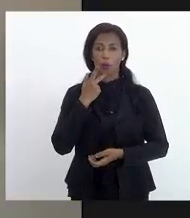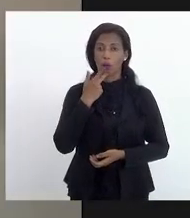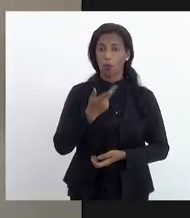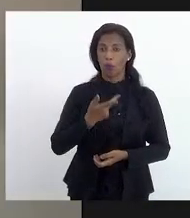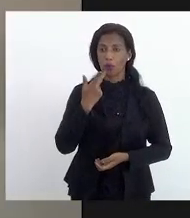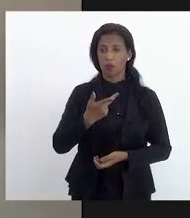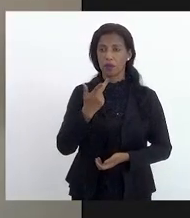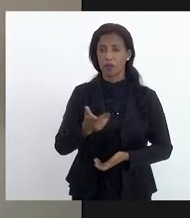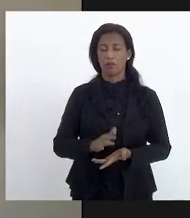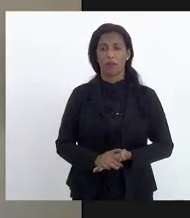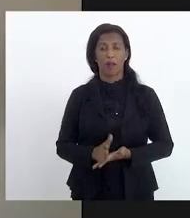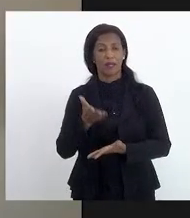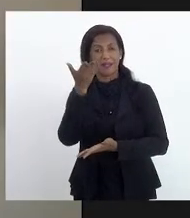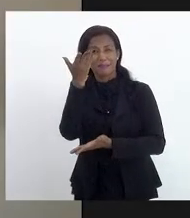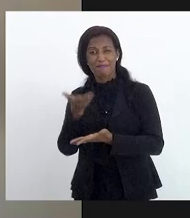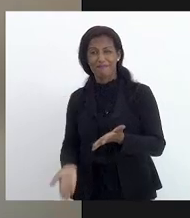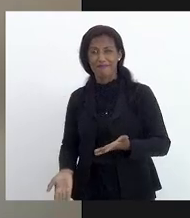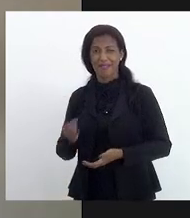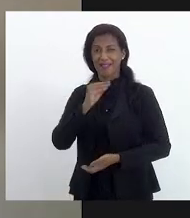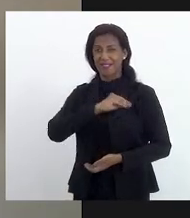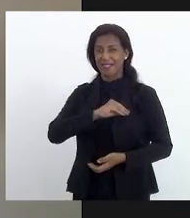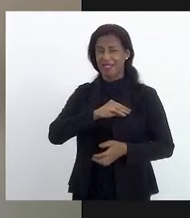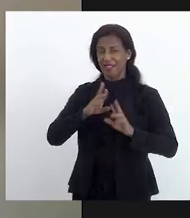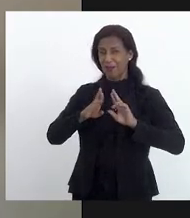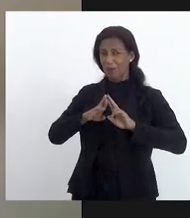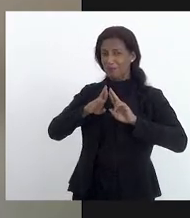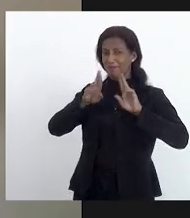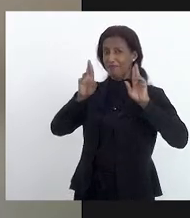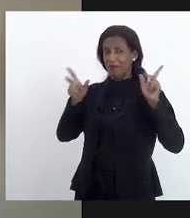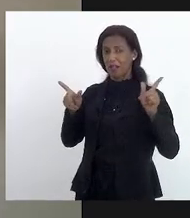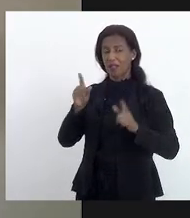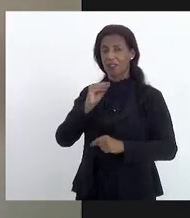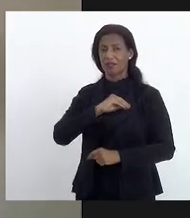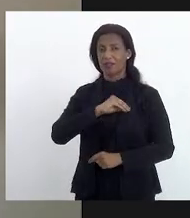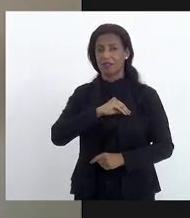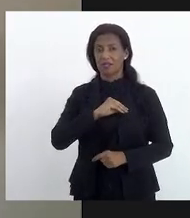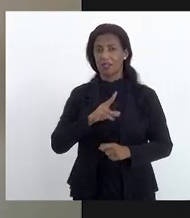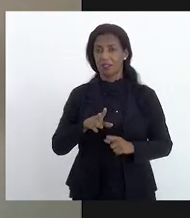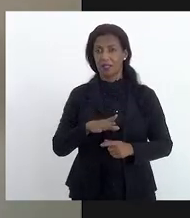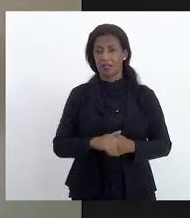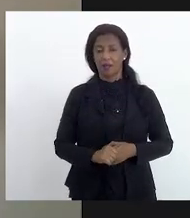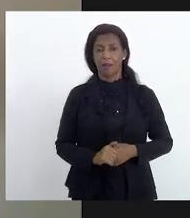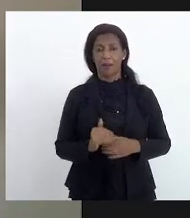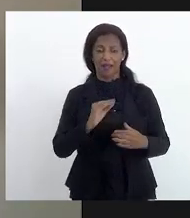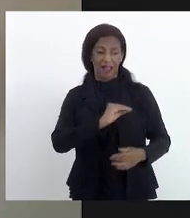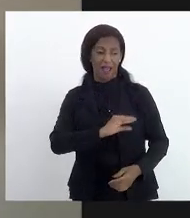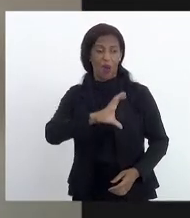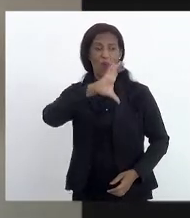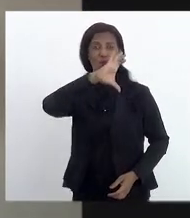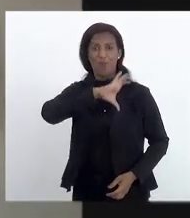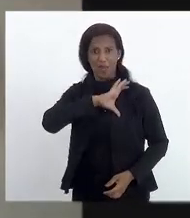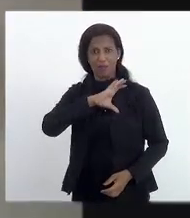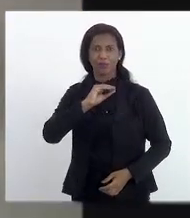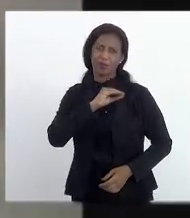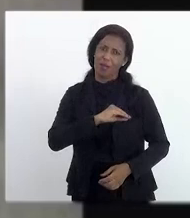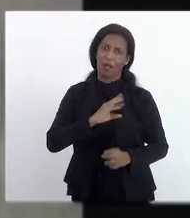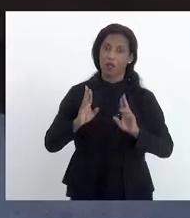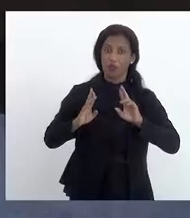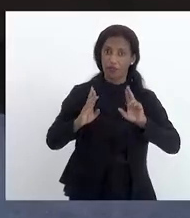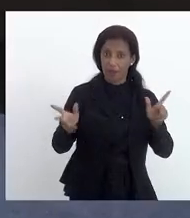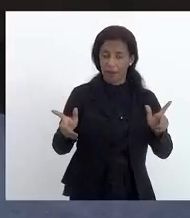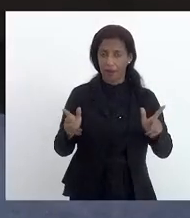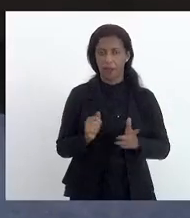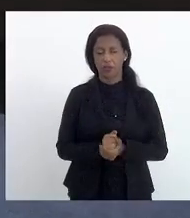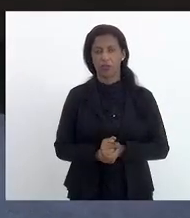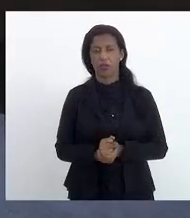perdas salariais, uma diferença muito grande de perdas salariais para aumento de salário. O público veio ao longo